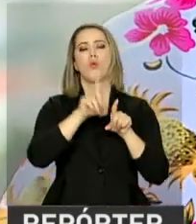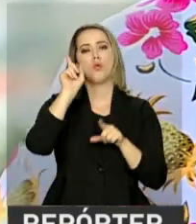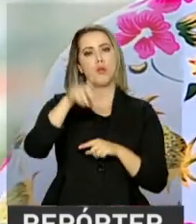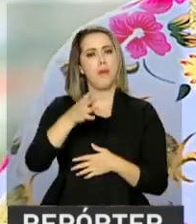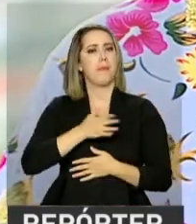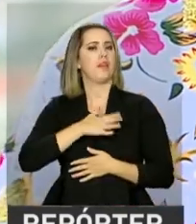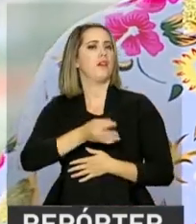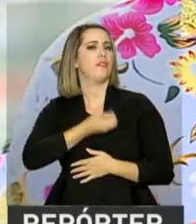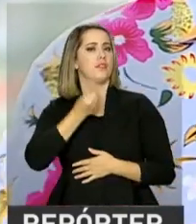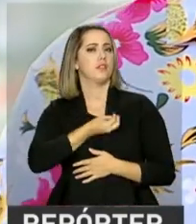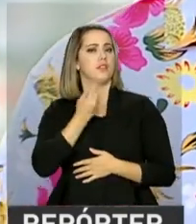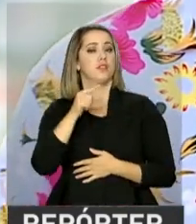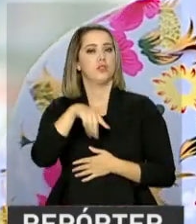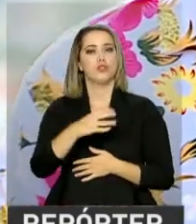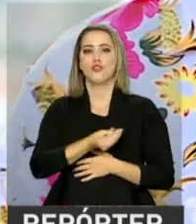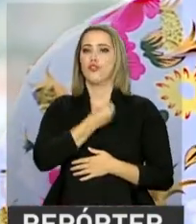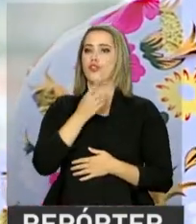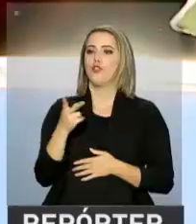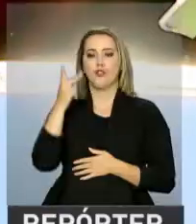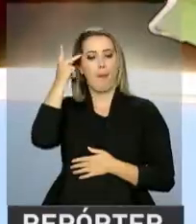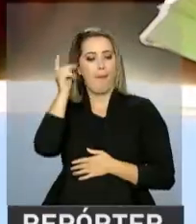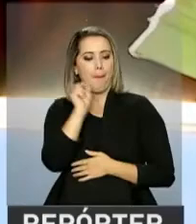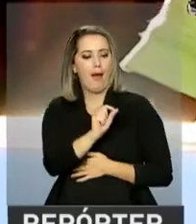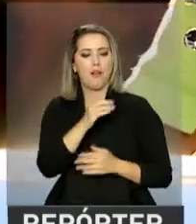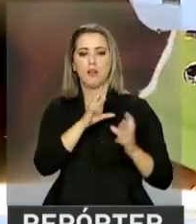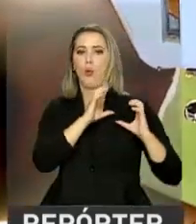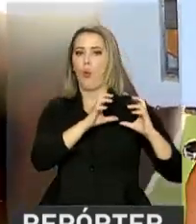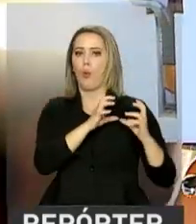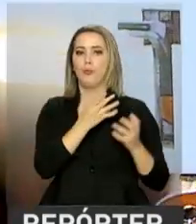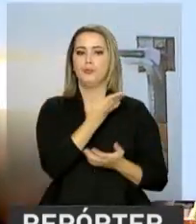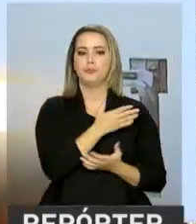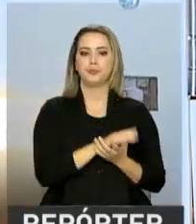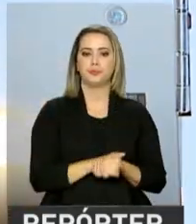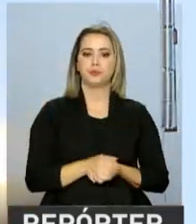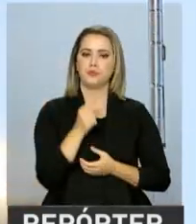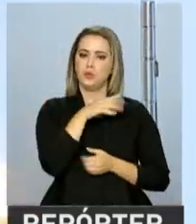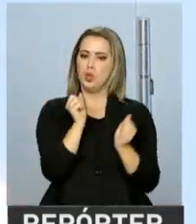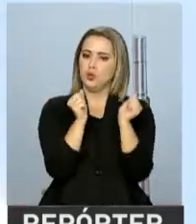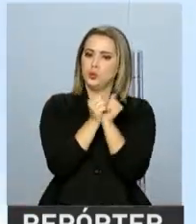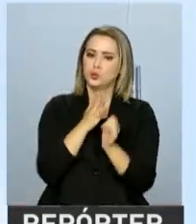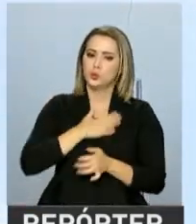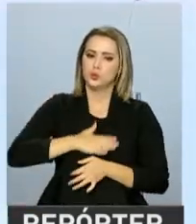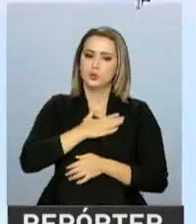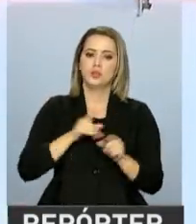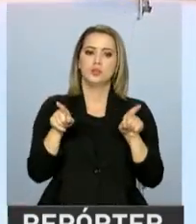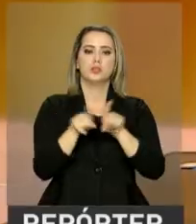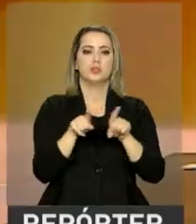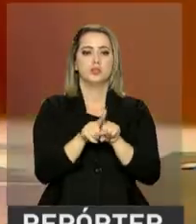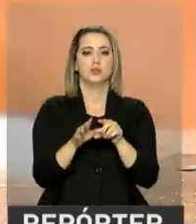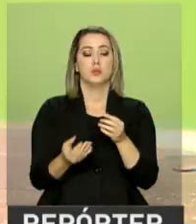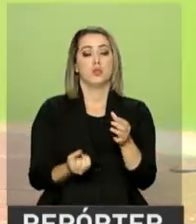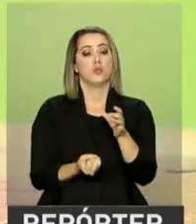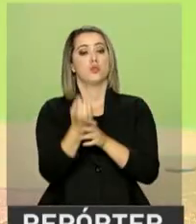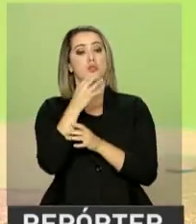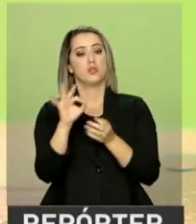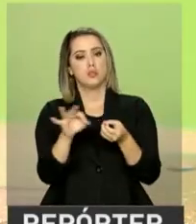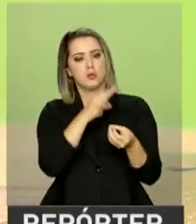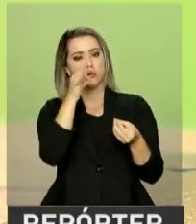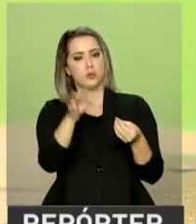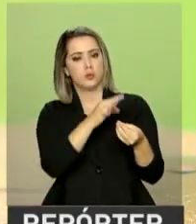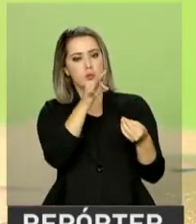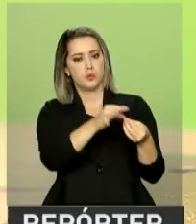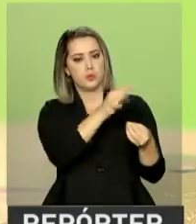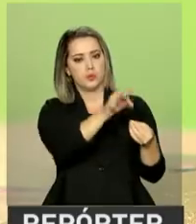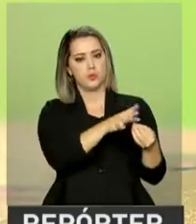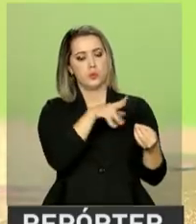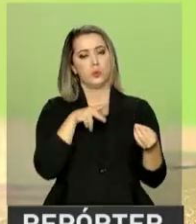meu viver. Hoje eu vivo do coco, praticamente, né? Maria José aprendeu a gostar do coco. E hoje cria e costura os figurinos do coco